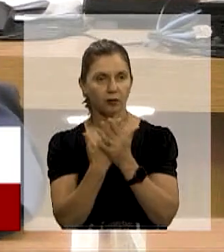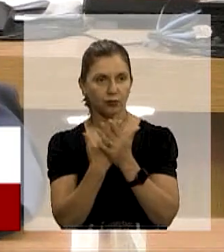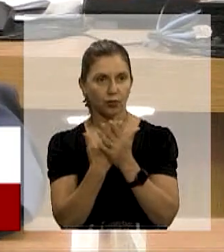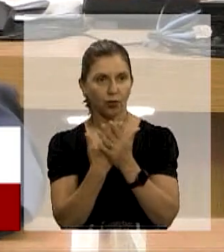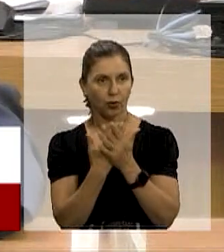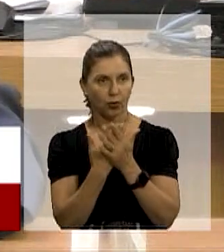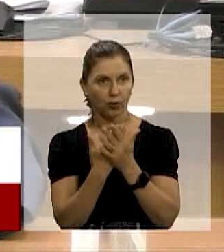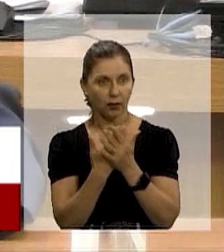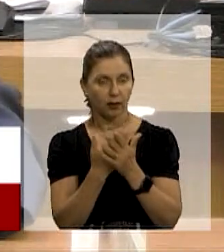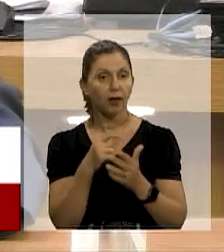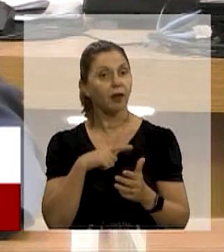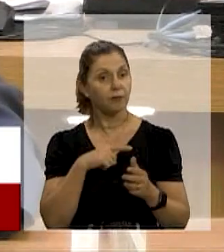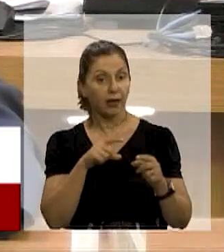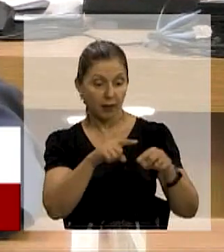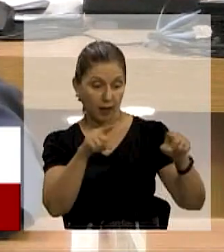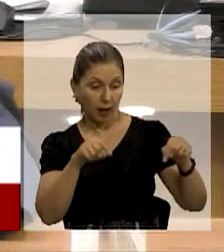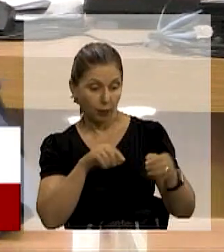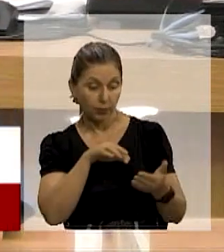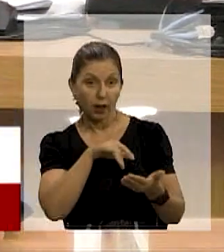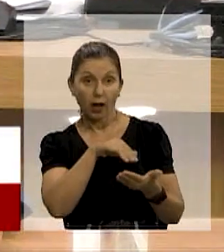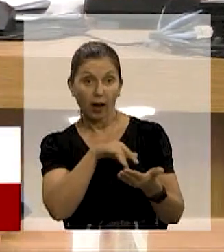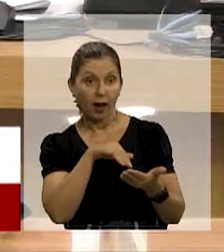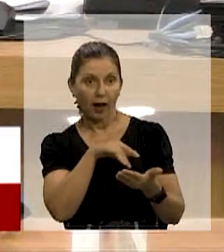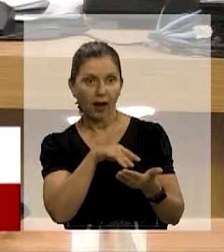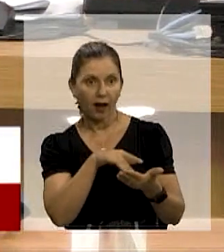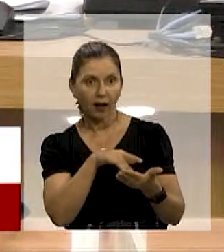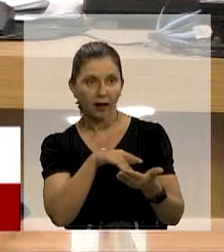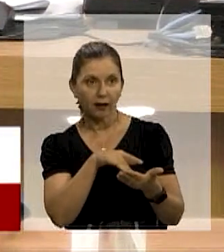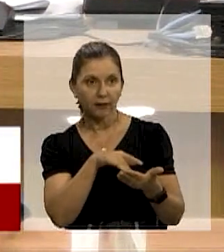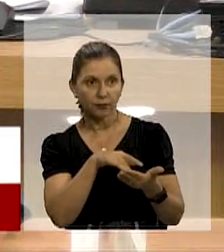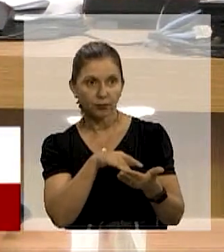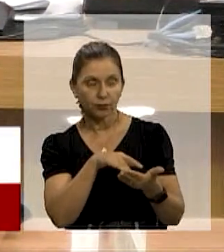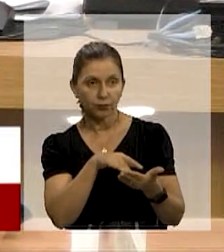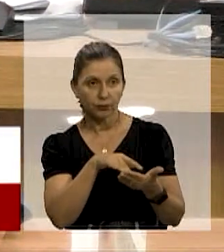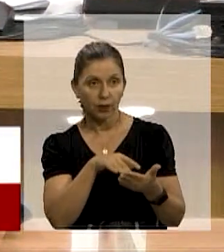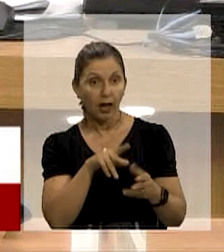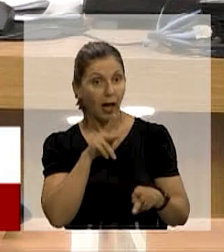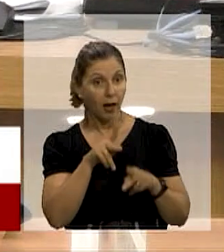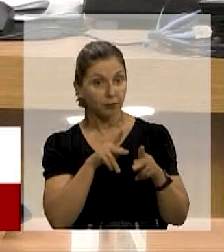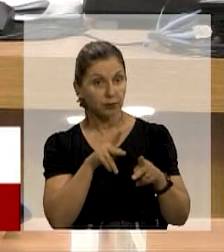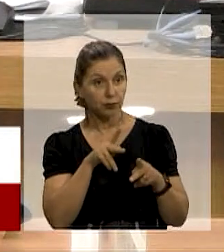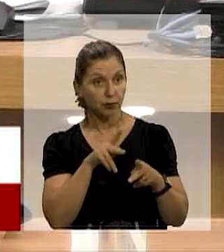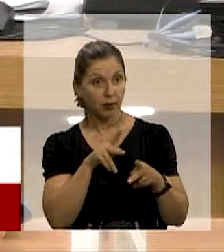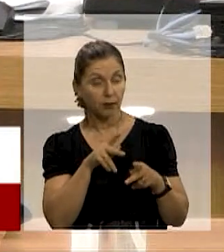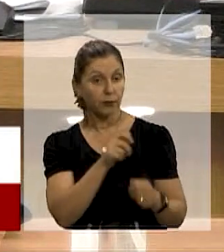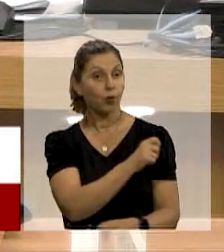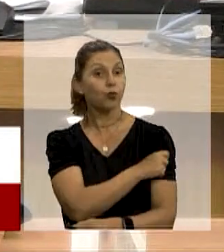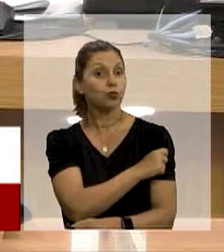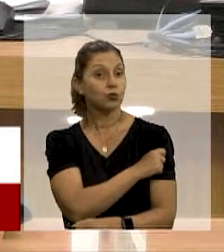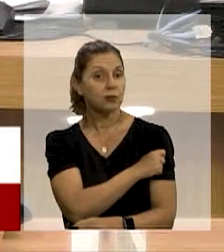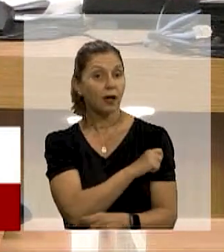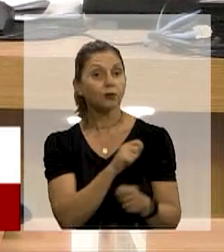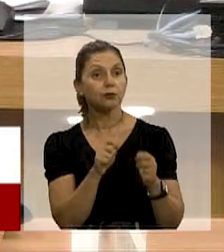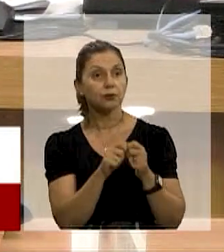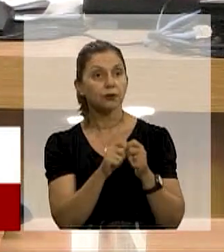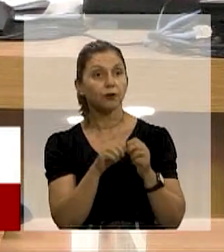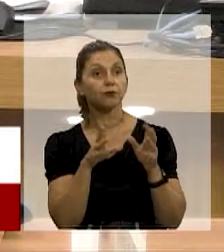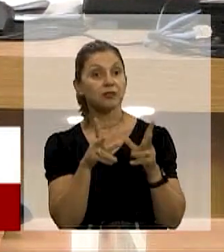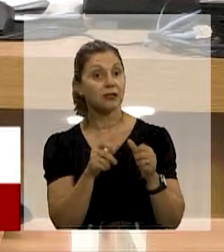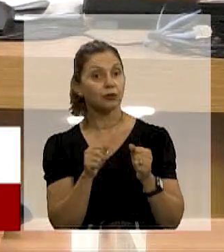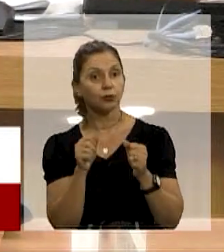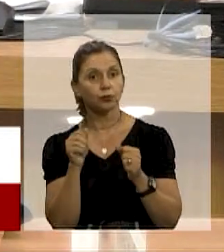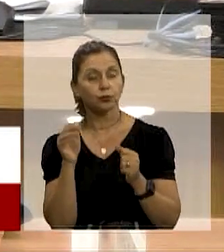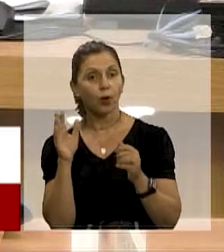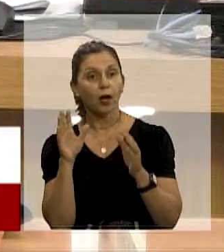com urna eletrônica. Os mesários serão os alunos. E nós vamos promover as eleições de todas as